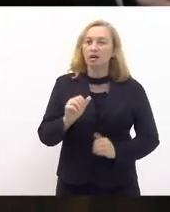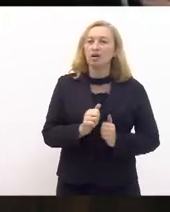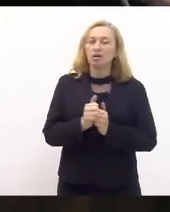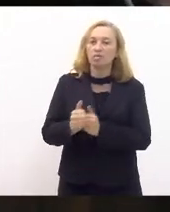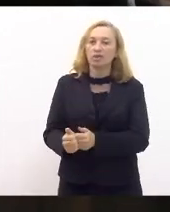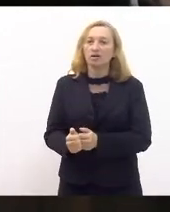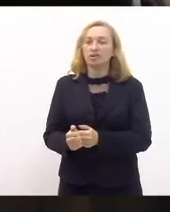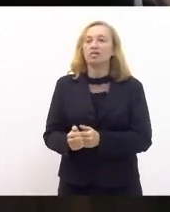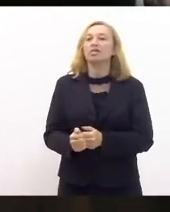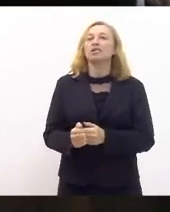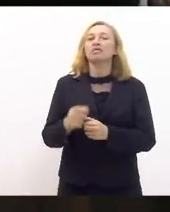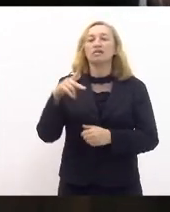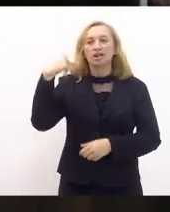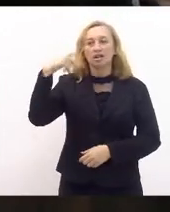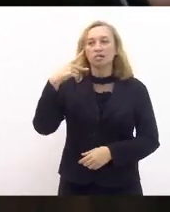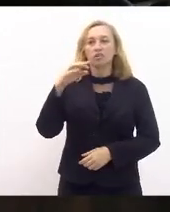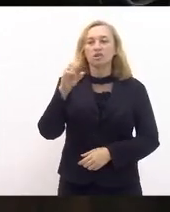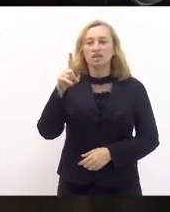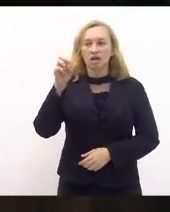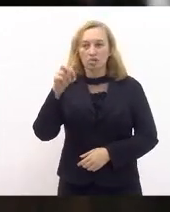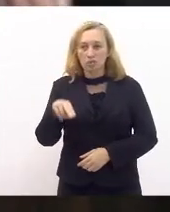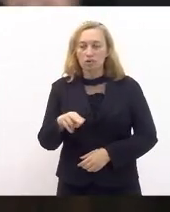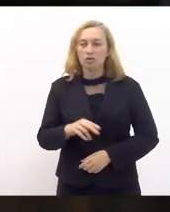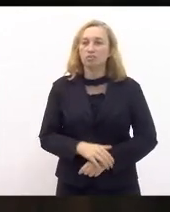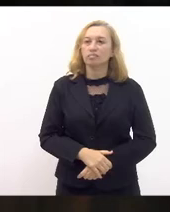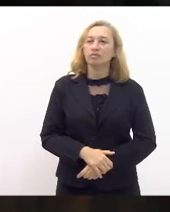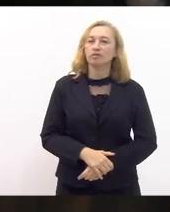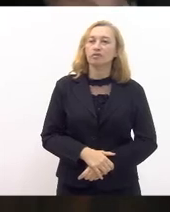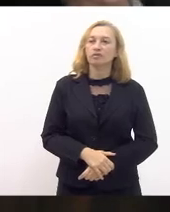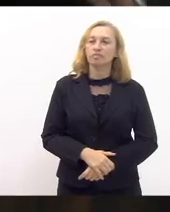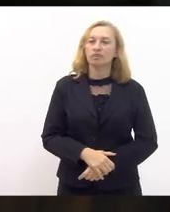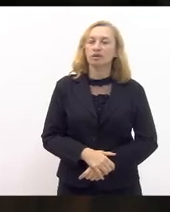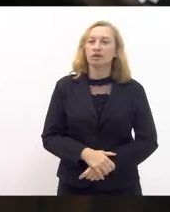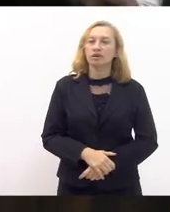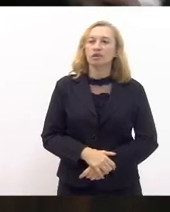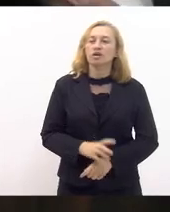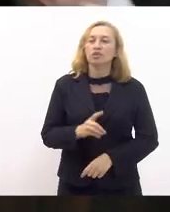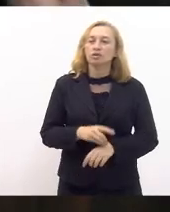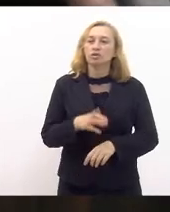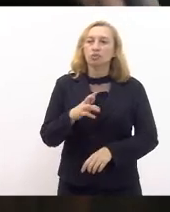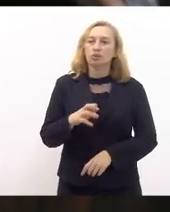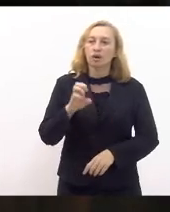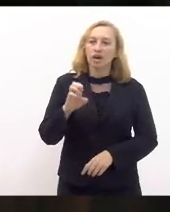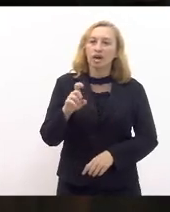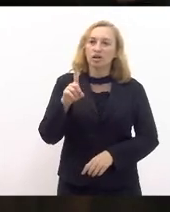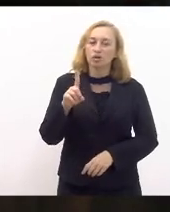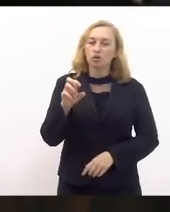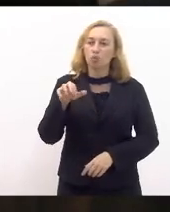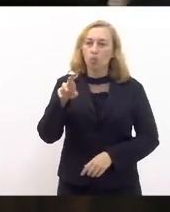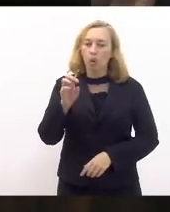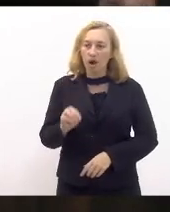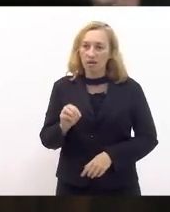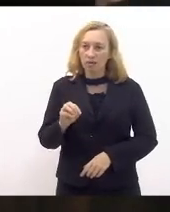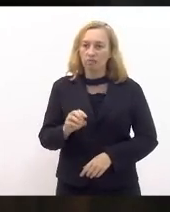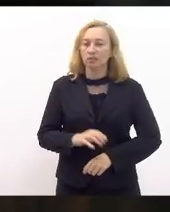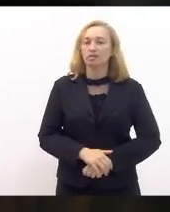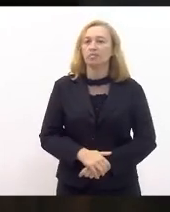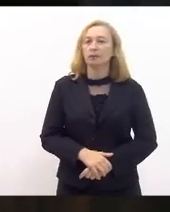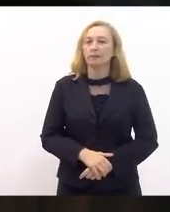Celso do Alba. Quero cumprimentar o doutor Eduardo